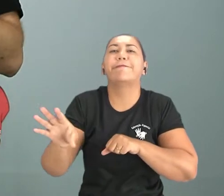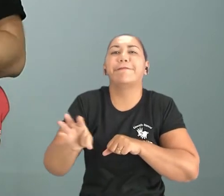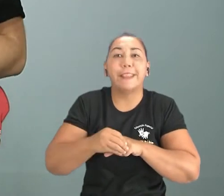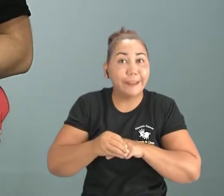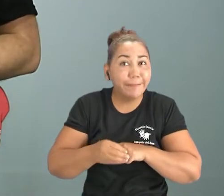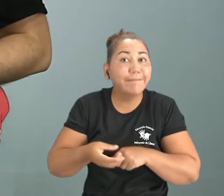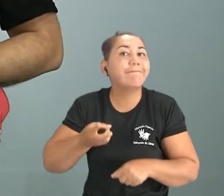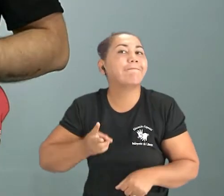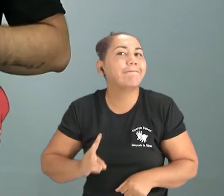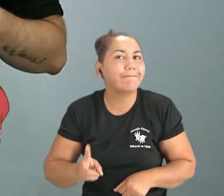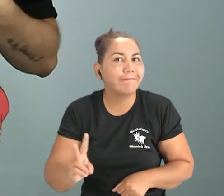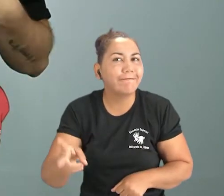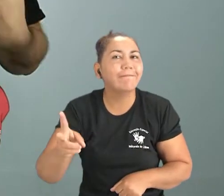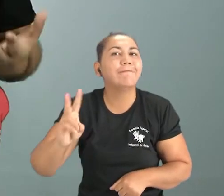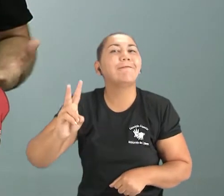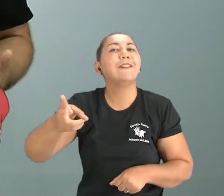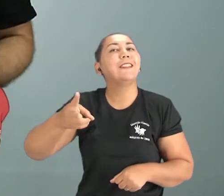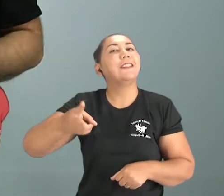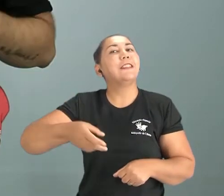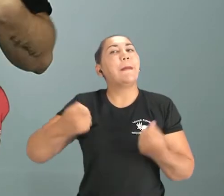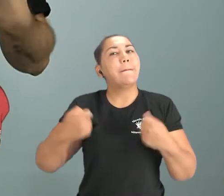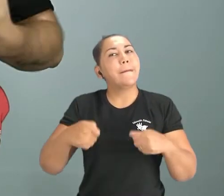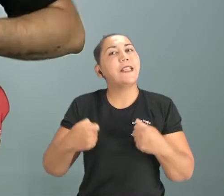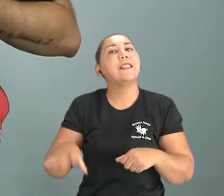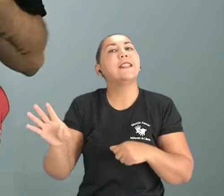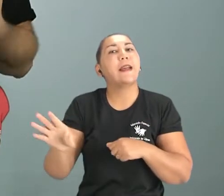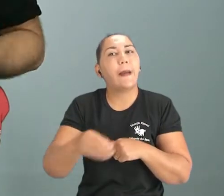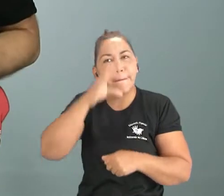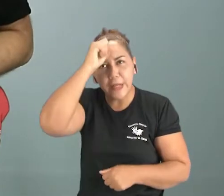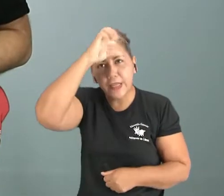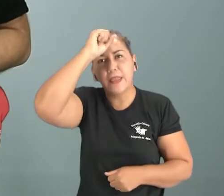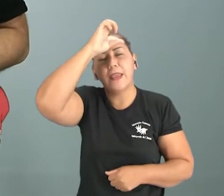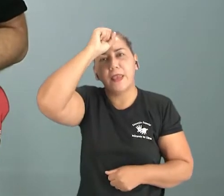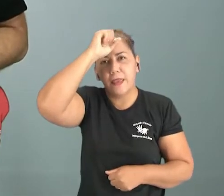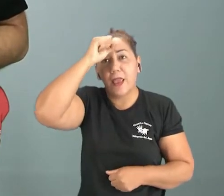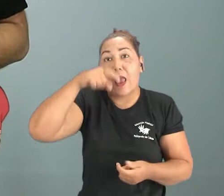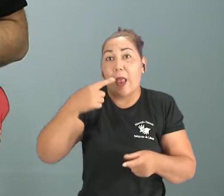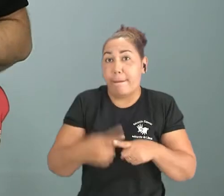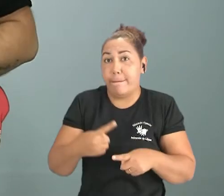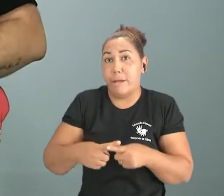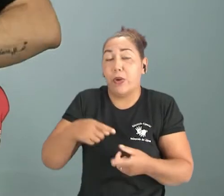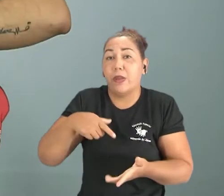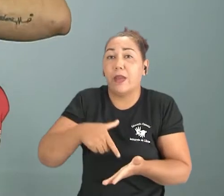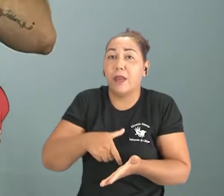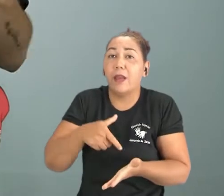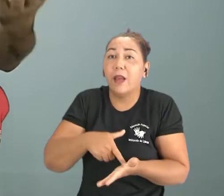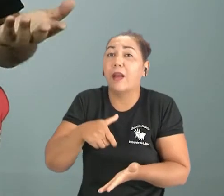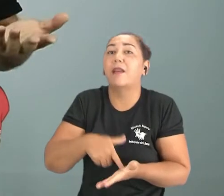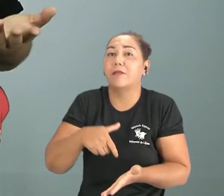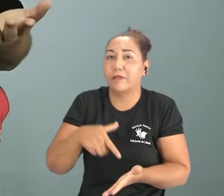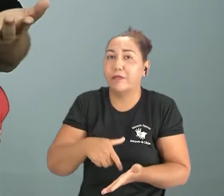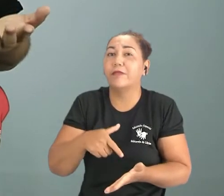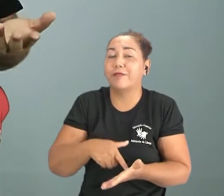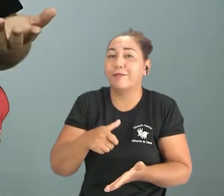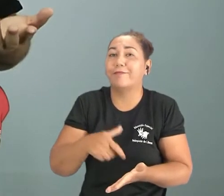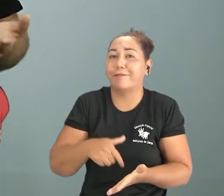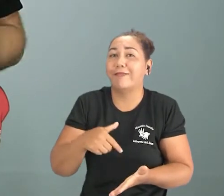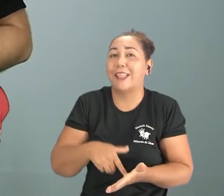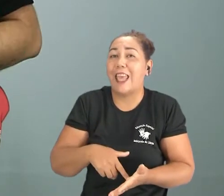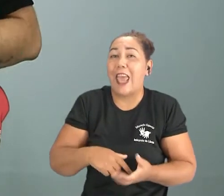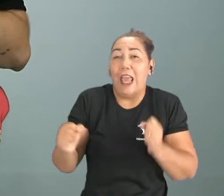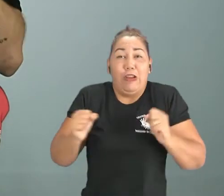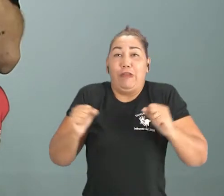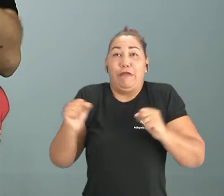os a si mesmo peralta mesmo agitado mesmo sendo todo atrapalhado